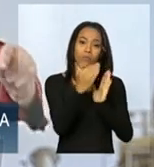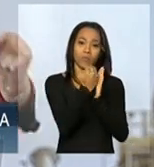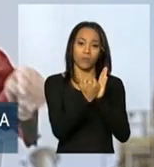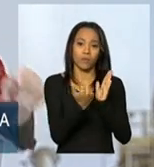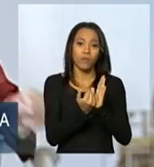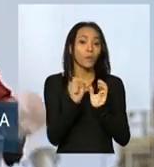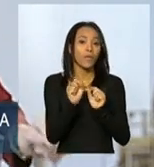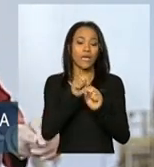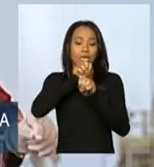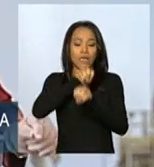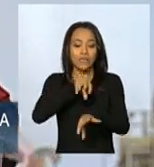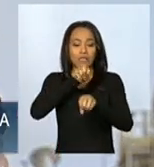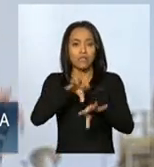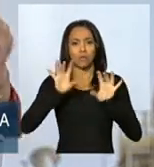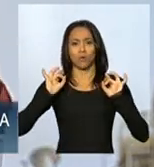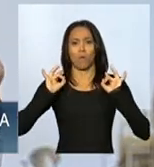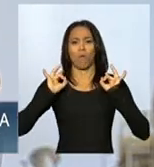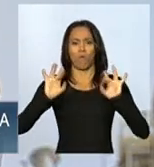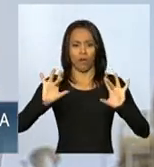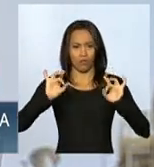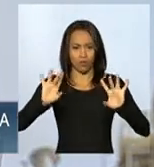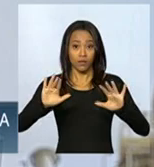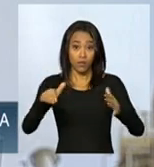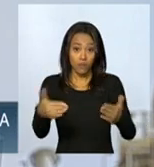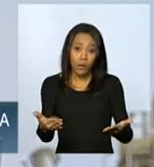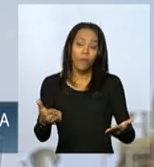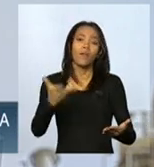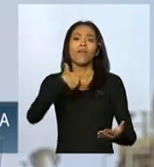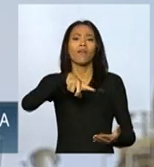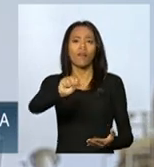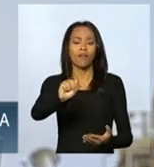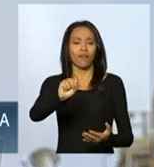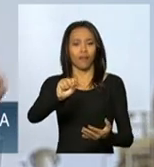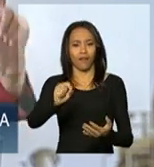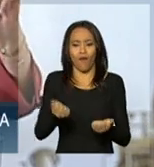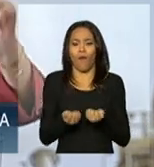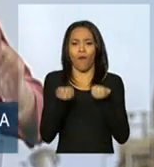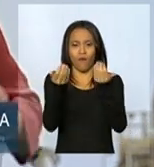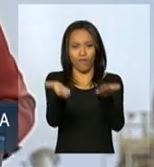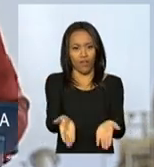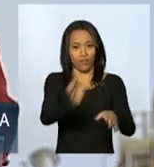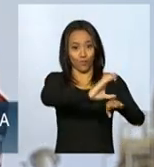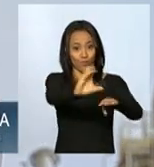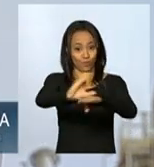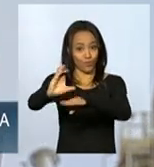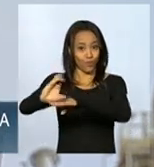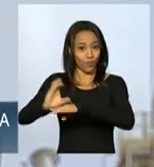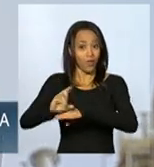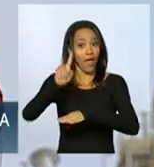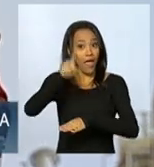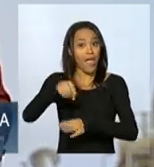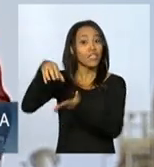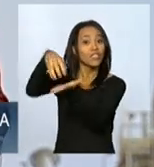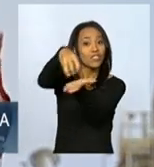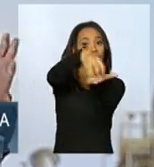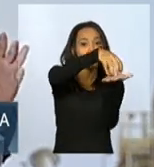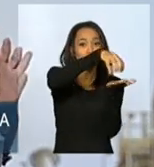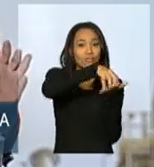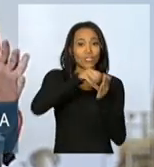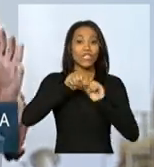educação de qualidade. Então, quem dá os cursos técnicos são aquelas